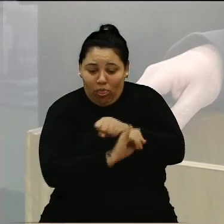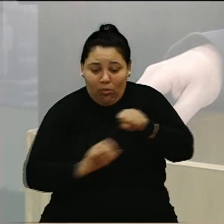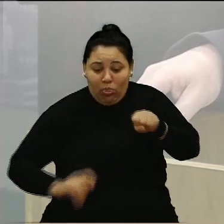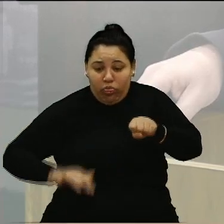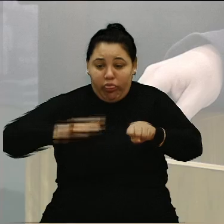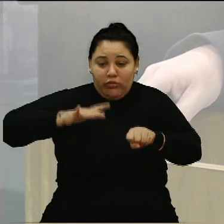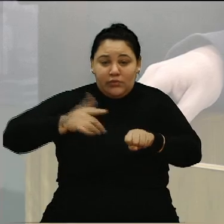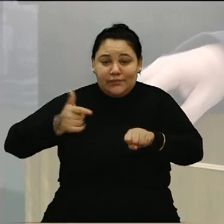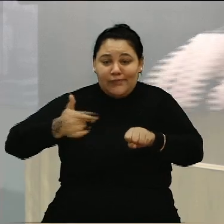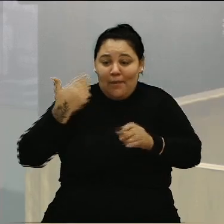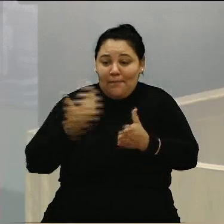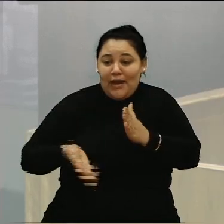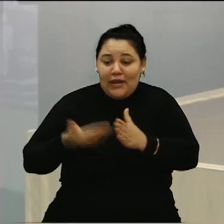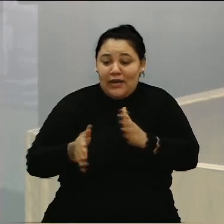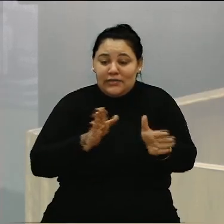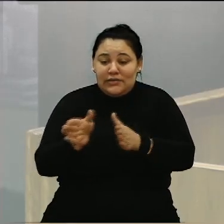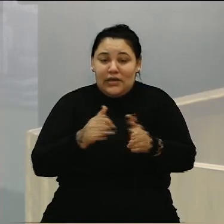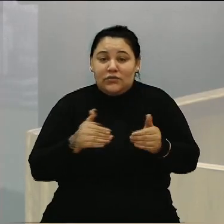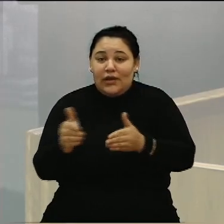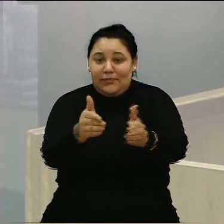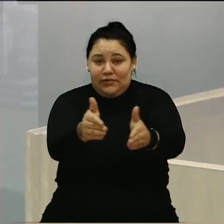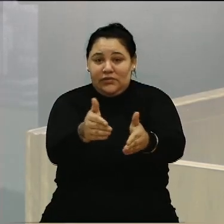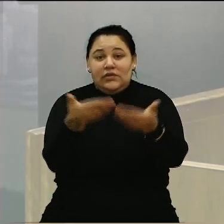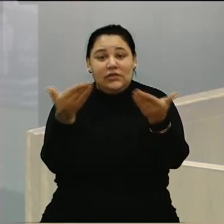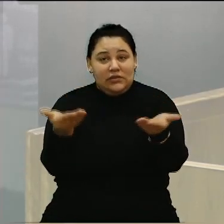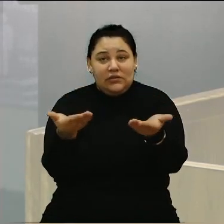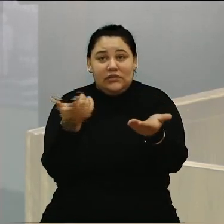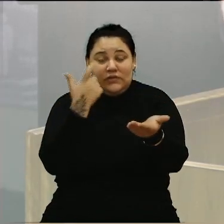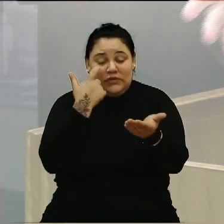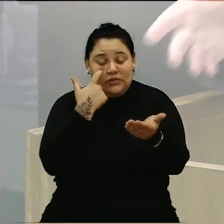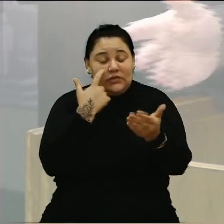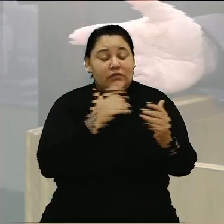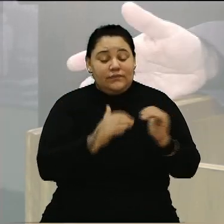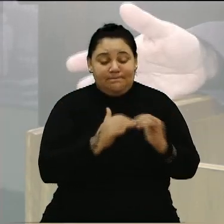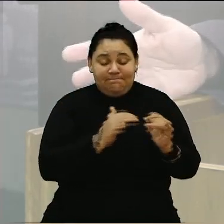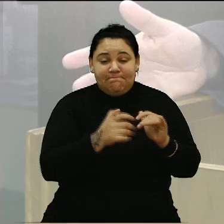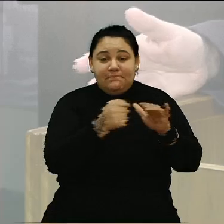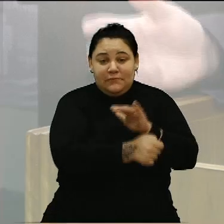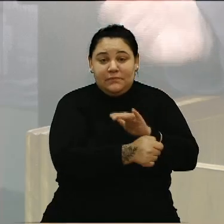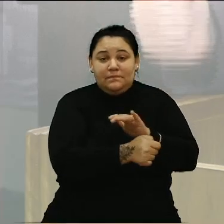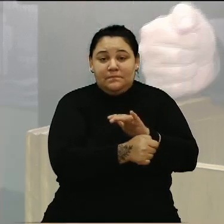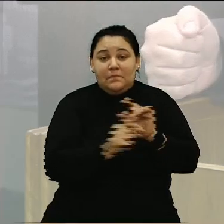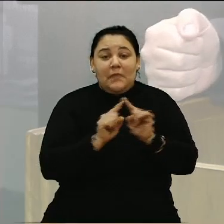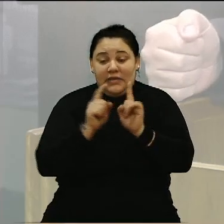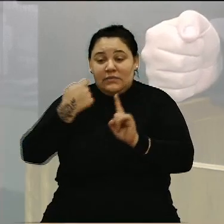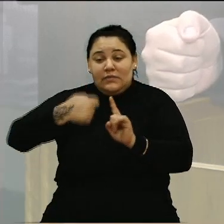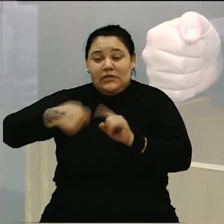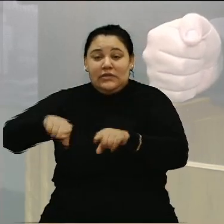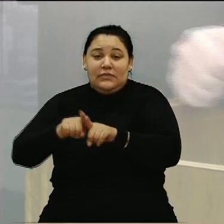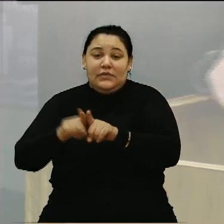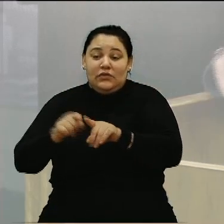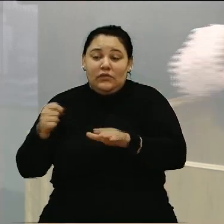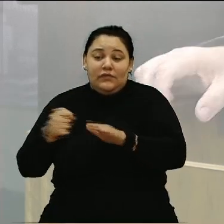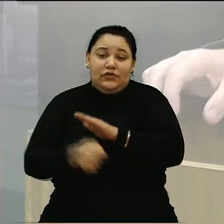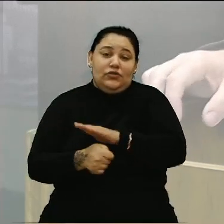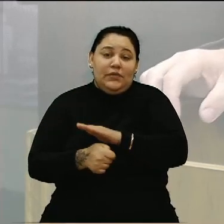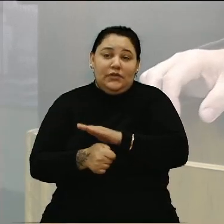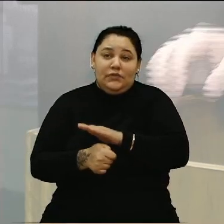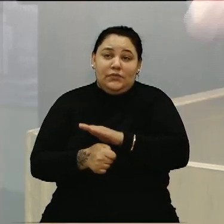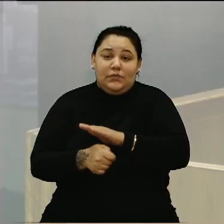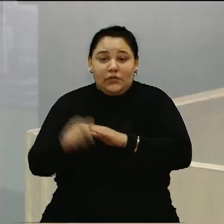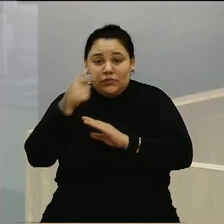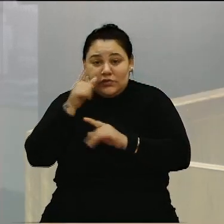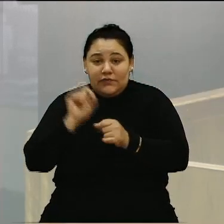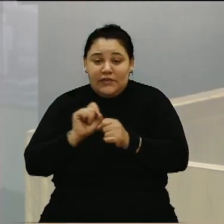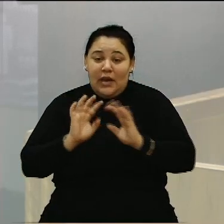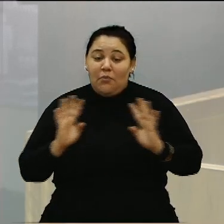às estradas. Então, que pese o investimento que foi feito em maquinário, mas a gente precisa desse investimento também para conter.